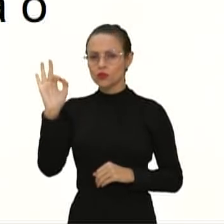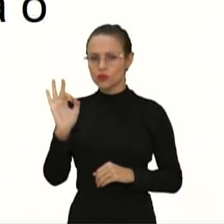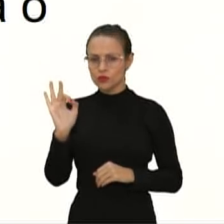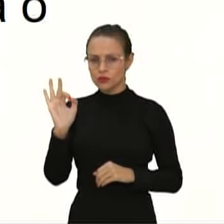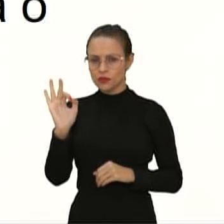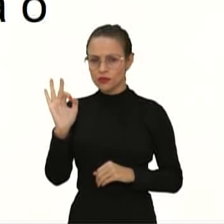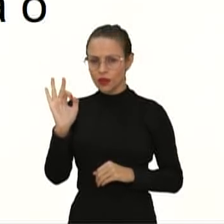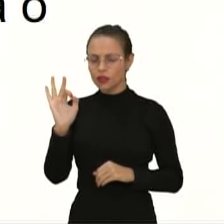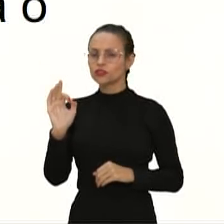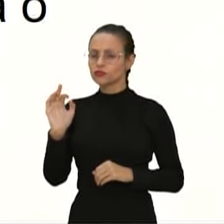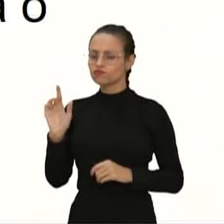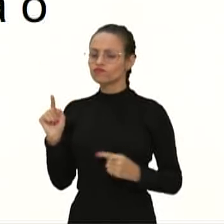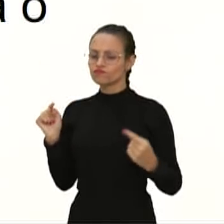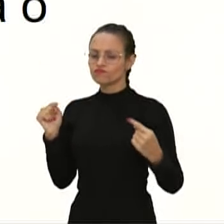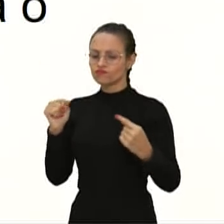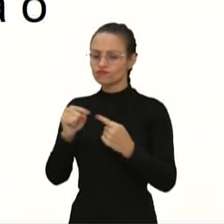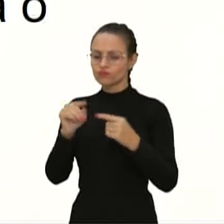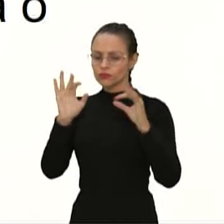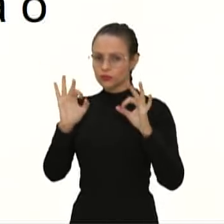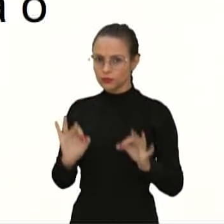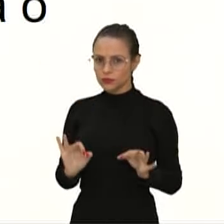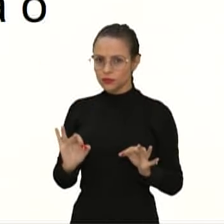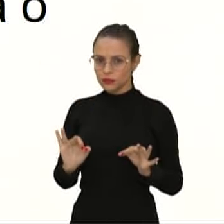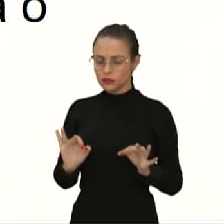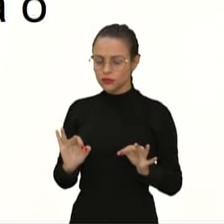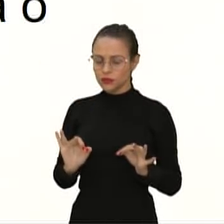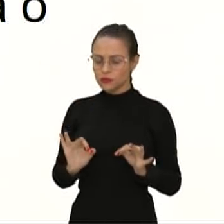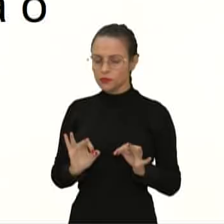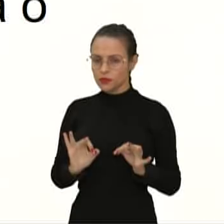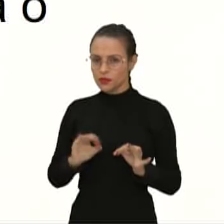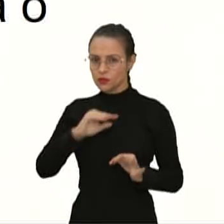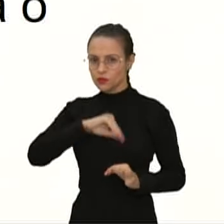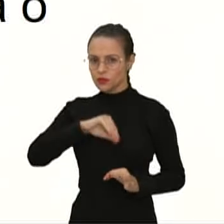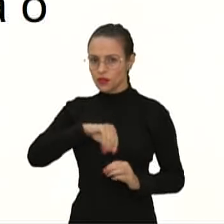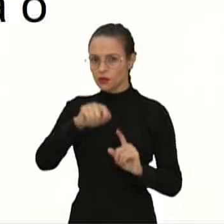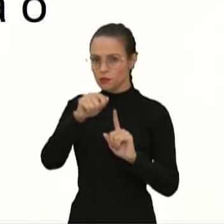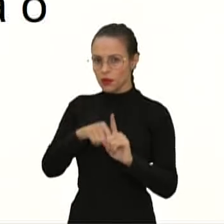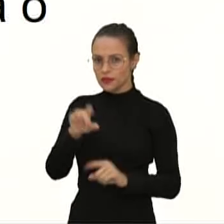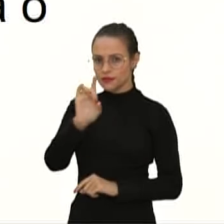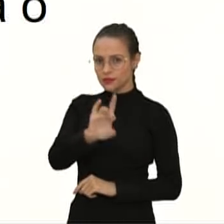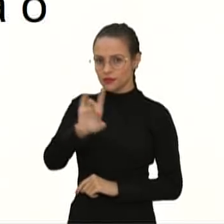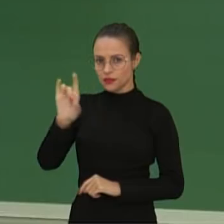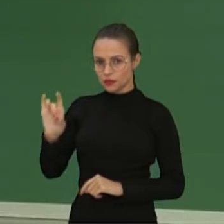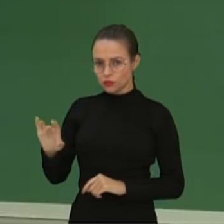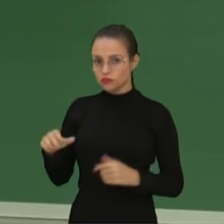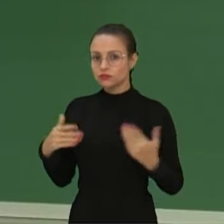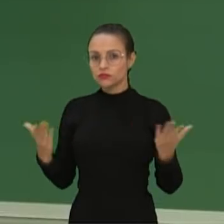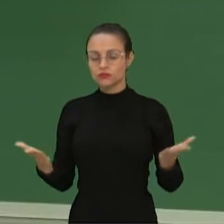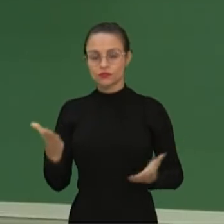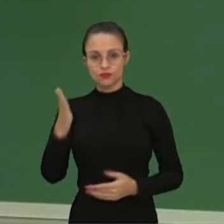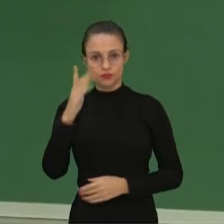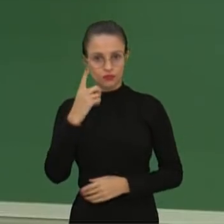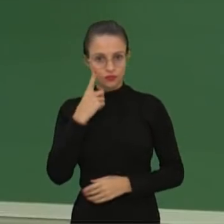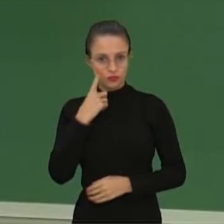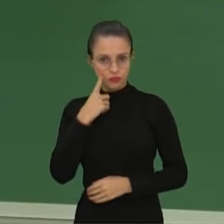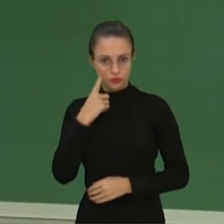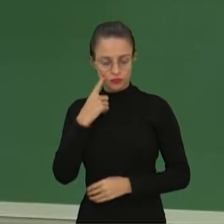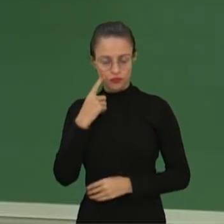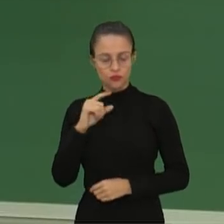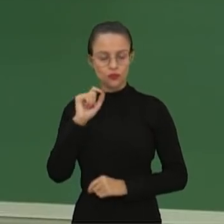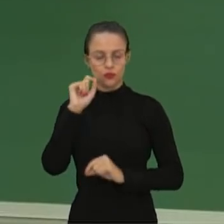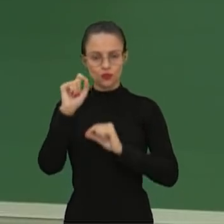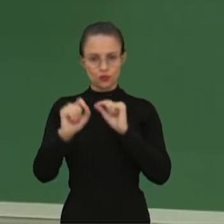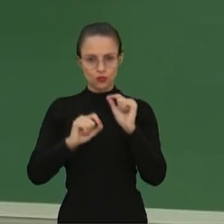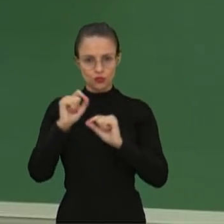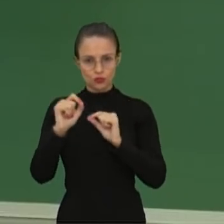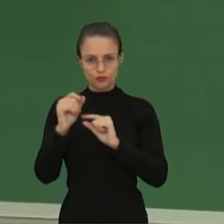que representa o ganho por mês de cada um? Vamos primeiro tirar do problema, então? Vamos